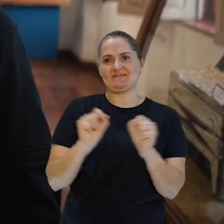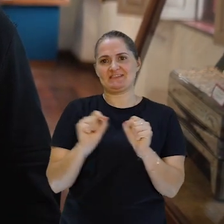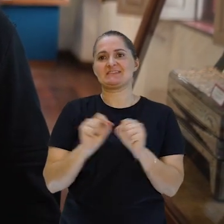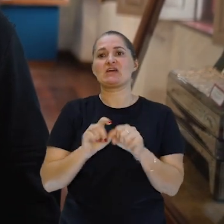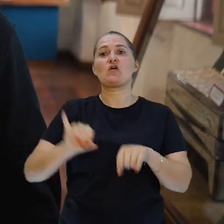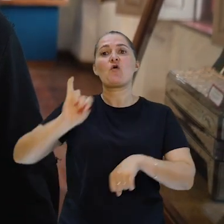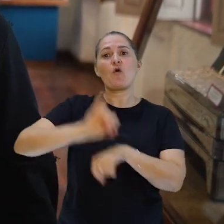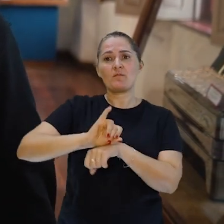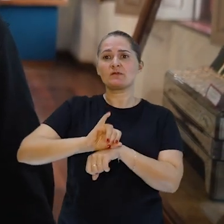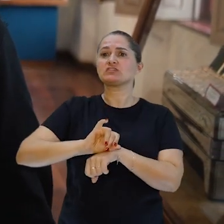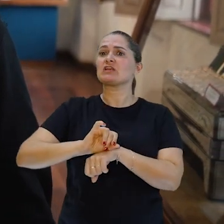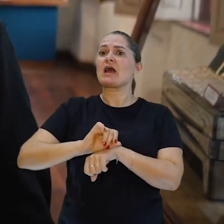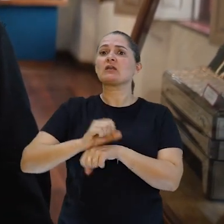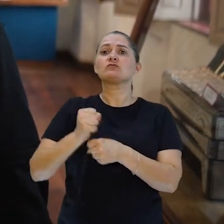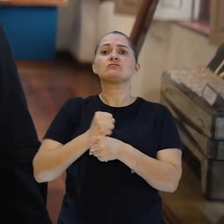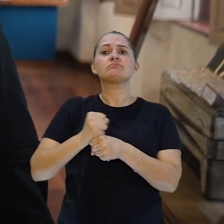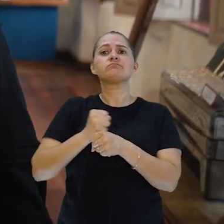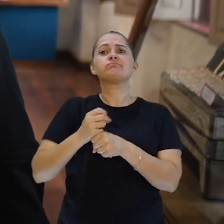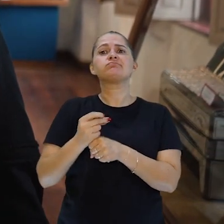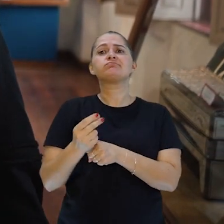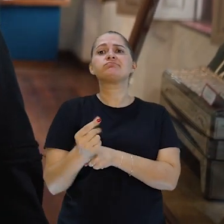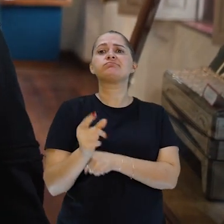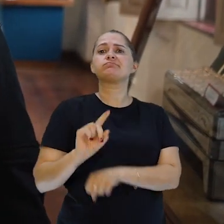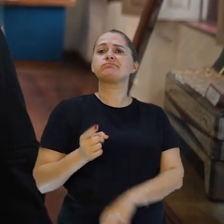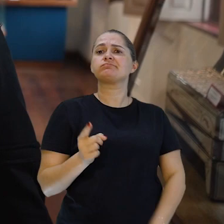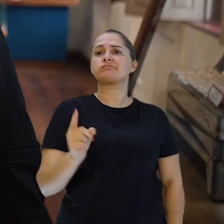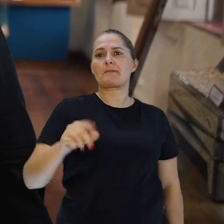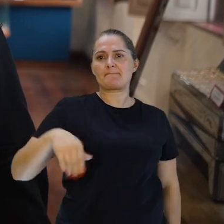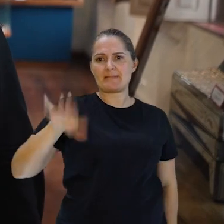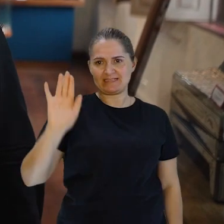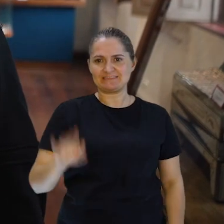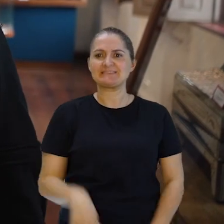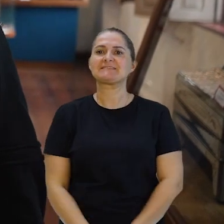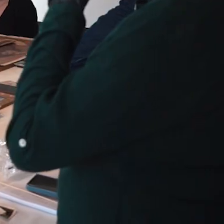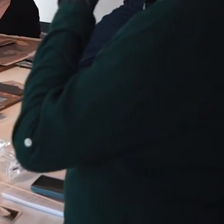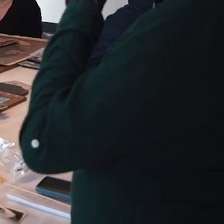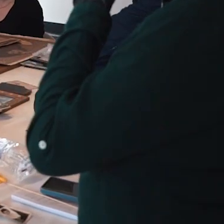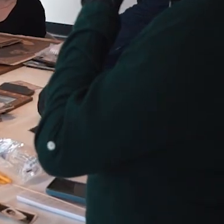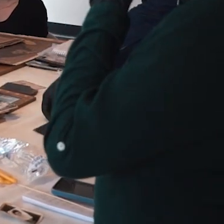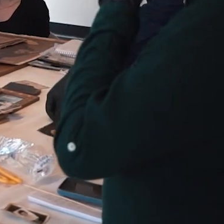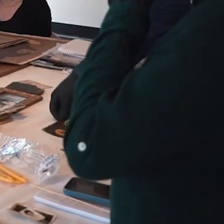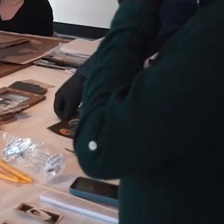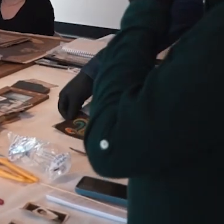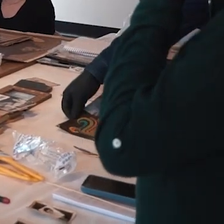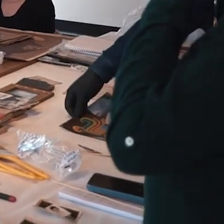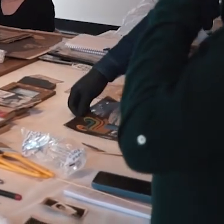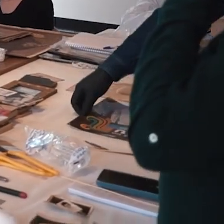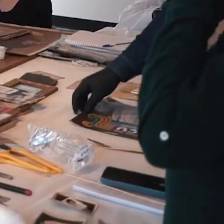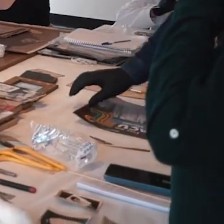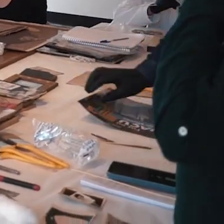pode fazer para que esse objeto tenha uma vida mais longa.